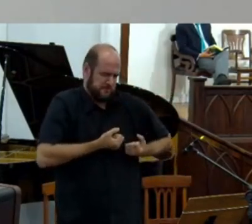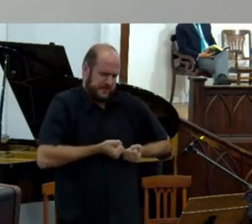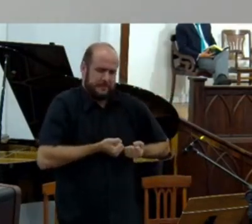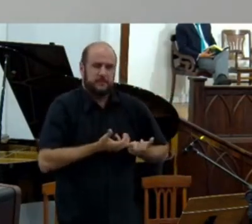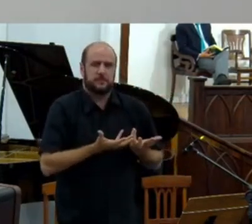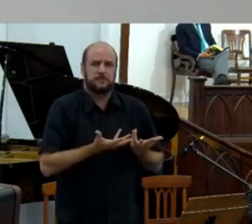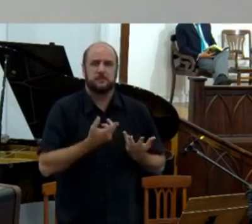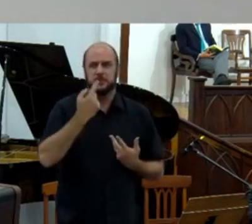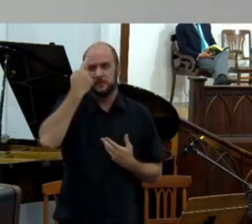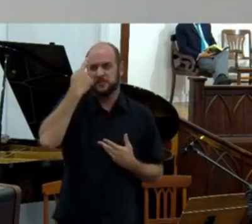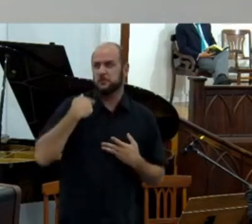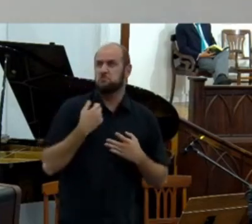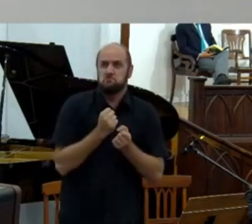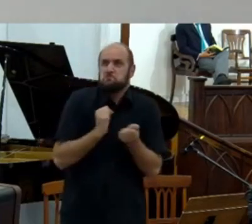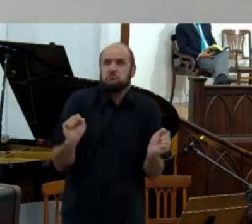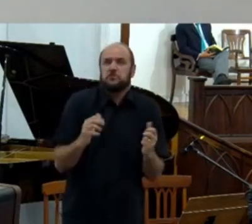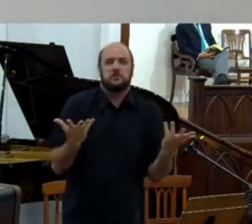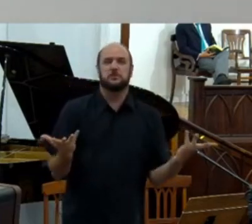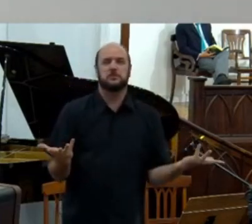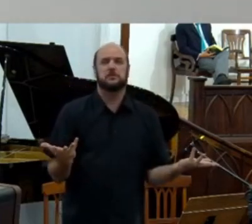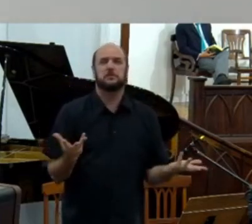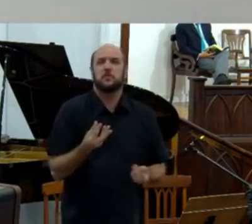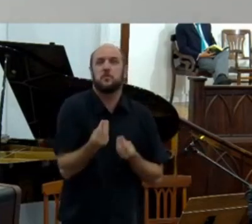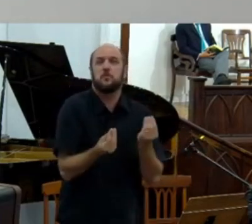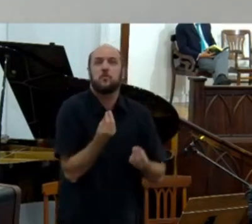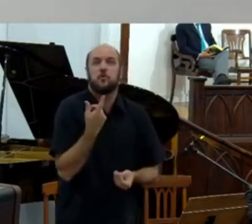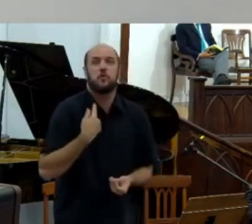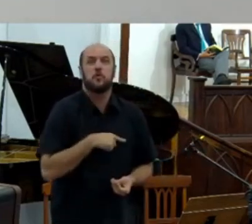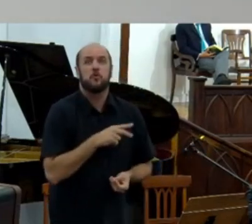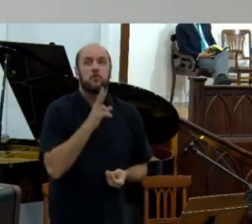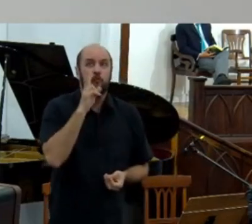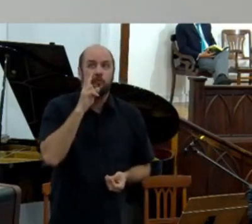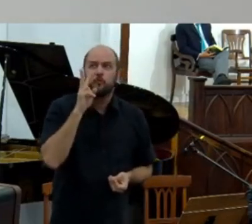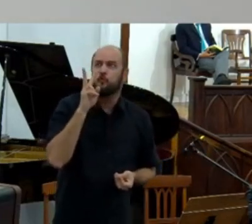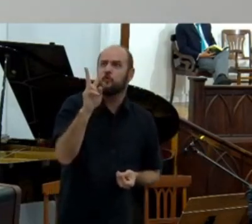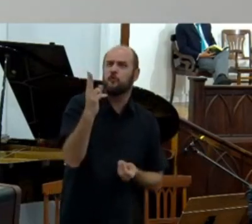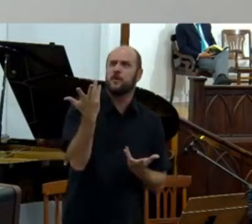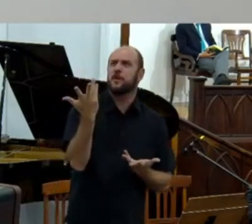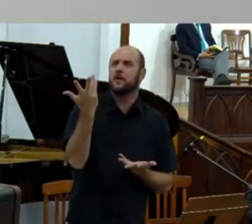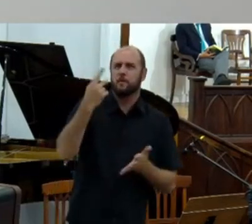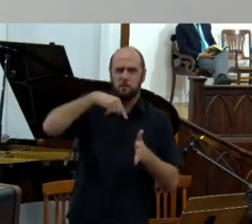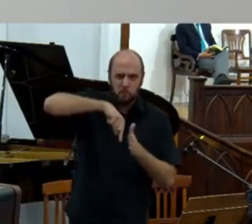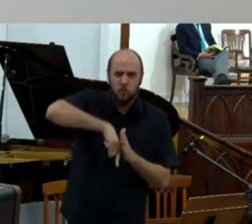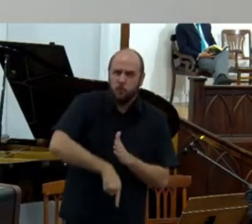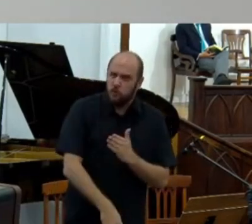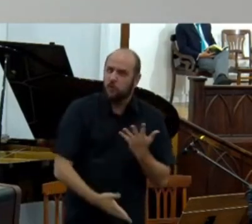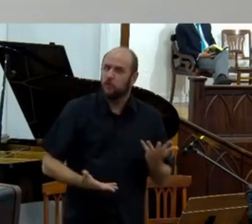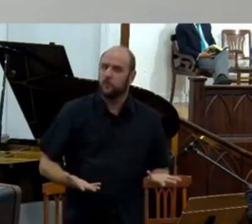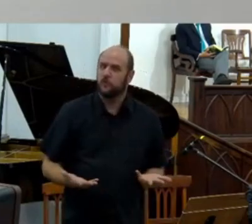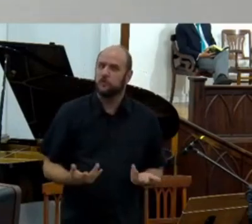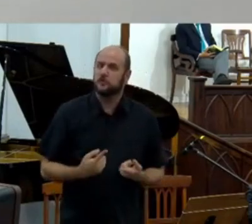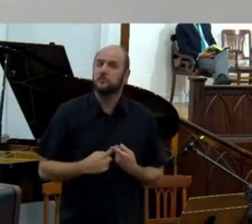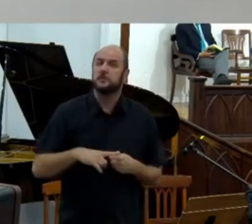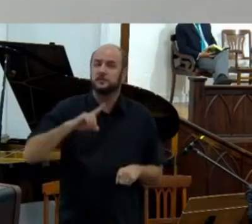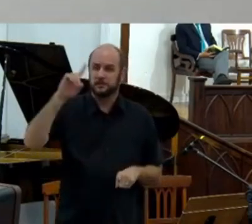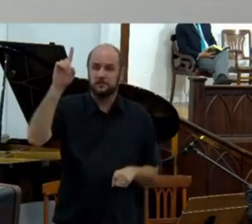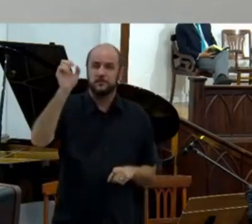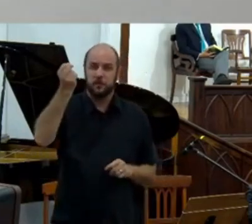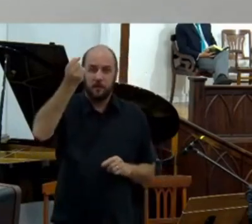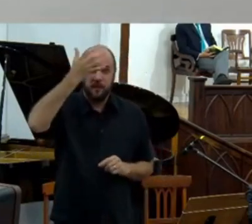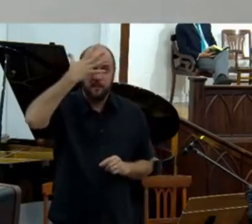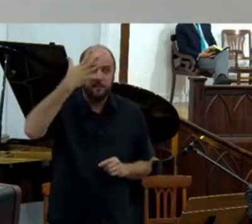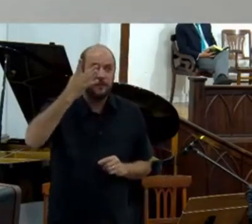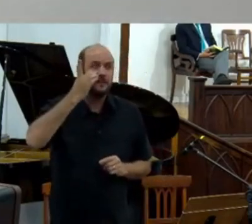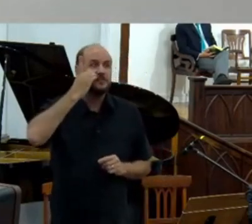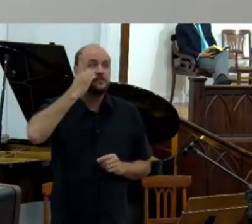isso é impossível de nós vermos. O nosso olhar não chega à tamanha profundidade do ser de Deus, mas o Senhor escolheu revelar